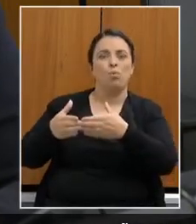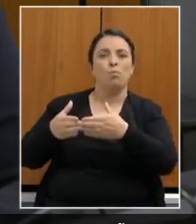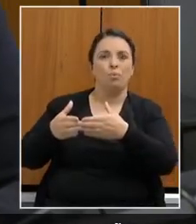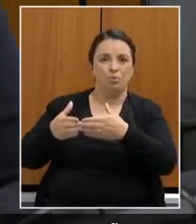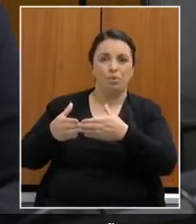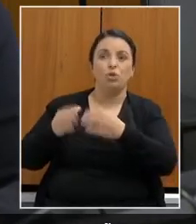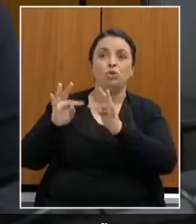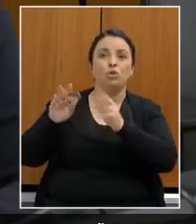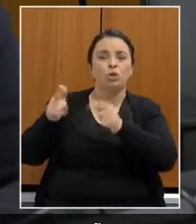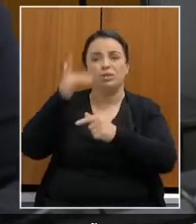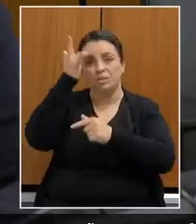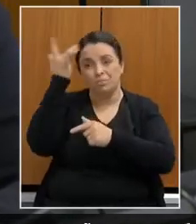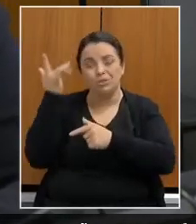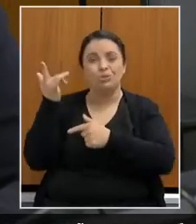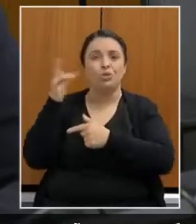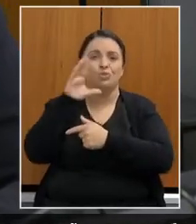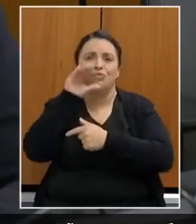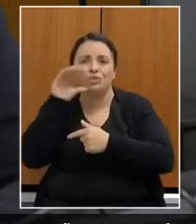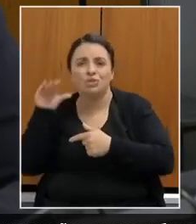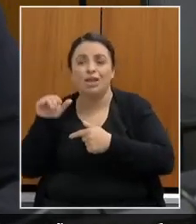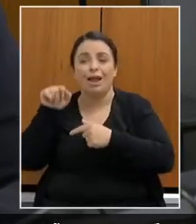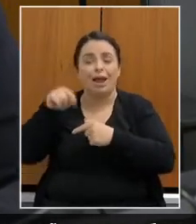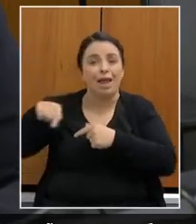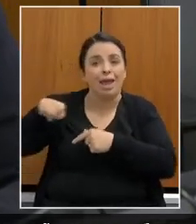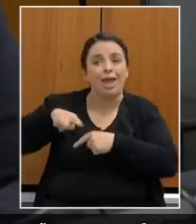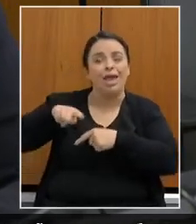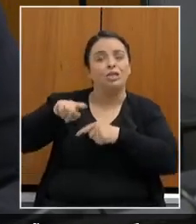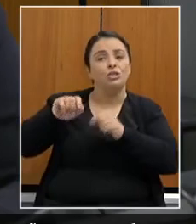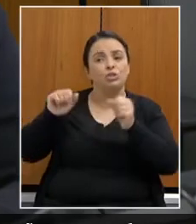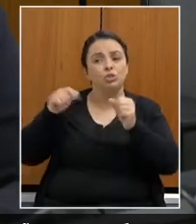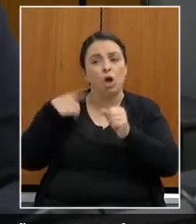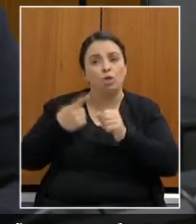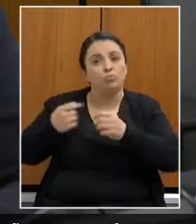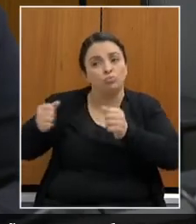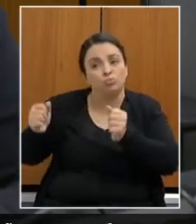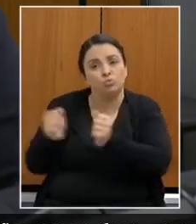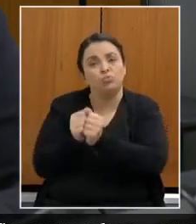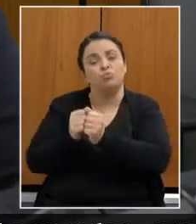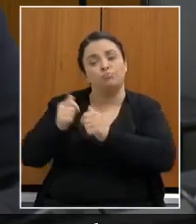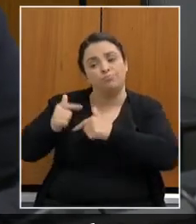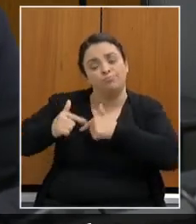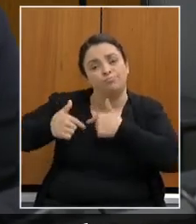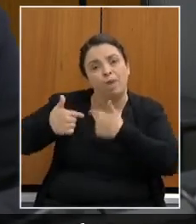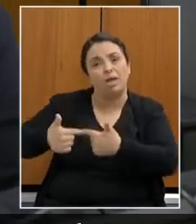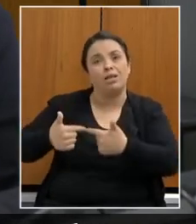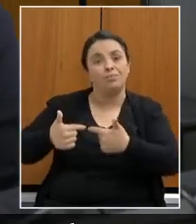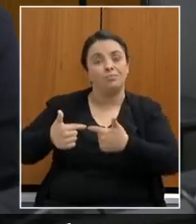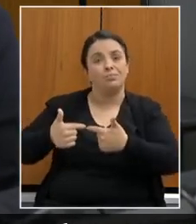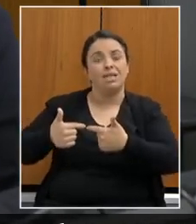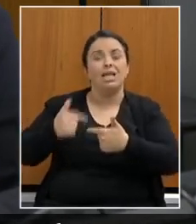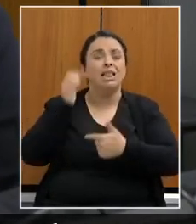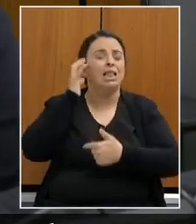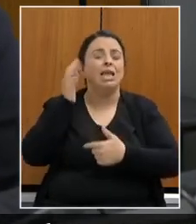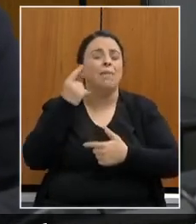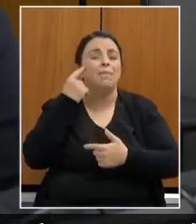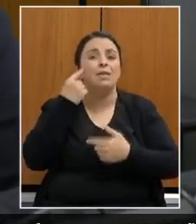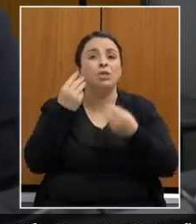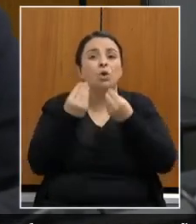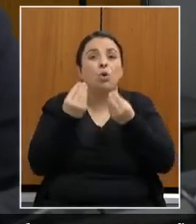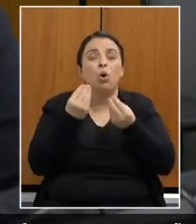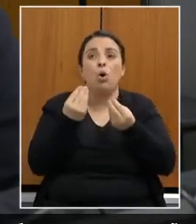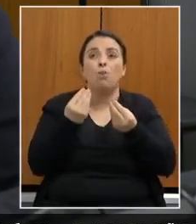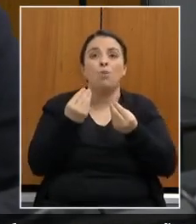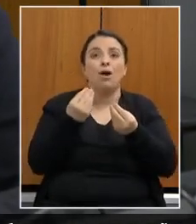públicos que se dedicam muito, ninguém imagina o que é uma vacina chegar em 24 horas,